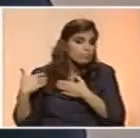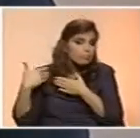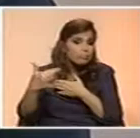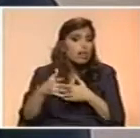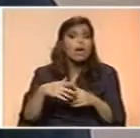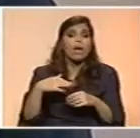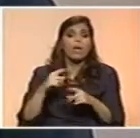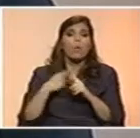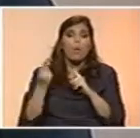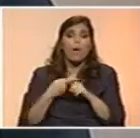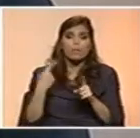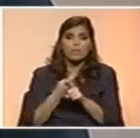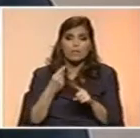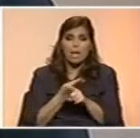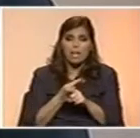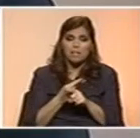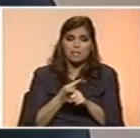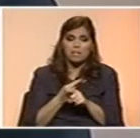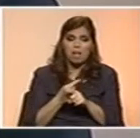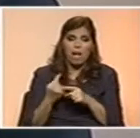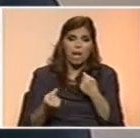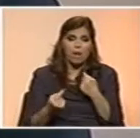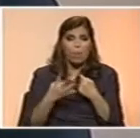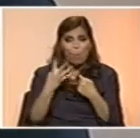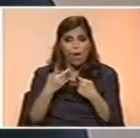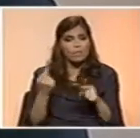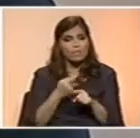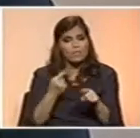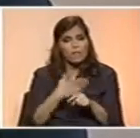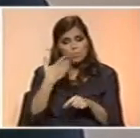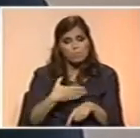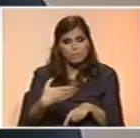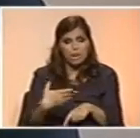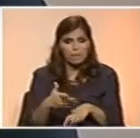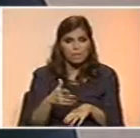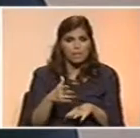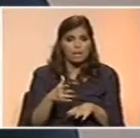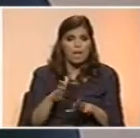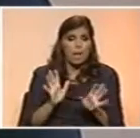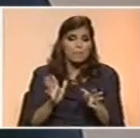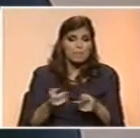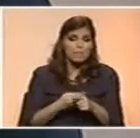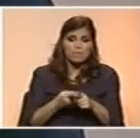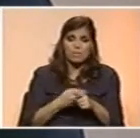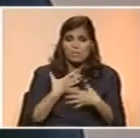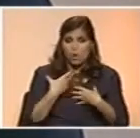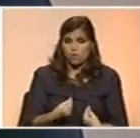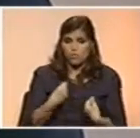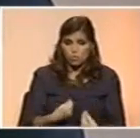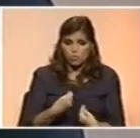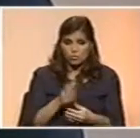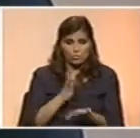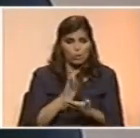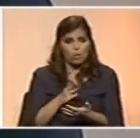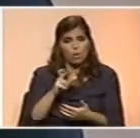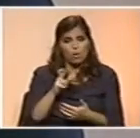temos diversas atividades, cerca de 4 atividades por semana. E só é preciso motivação e gosto pelo... Muito bem.